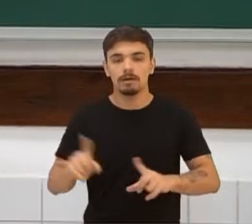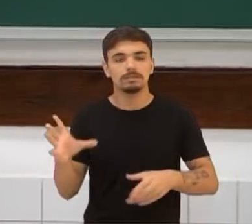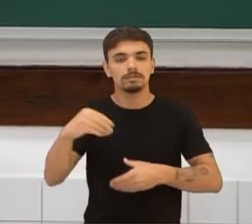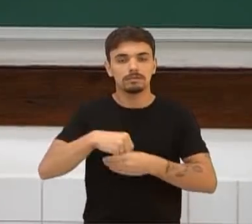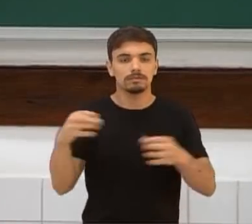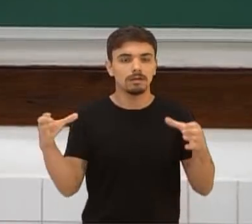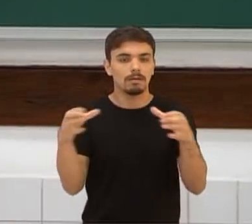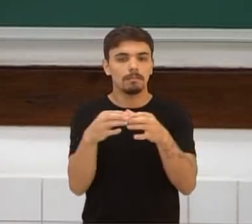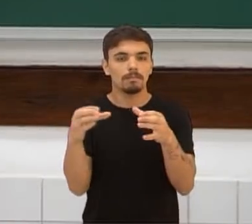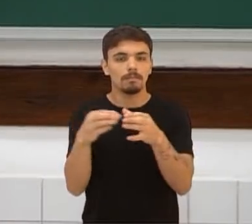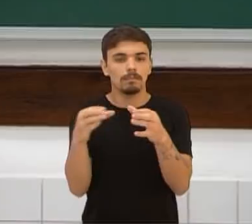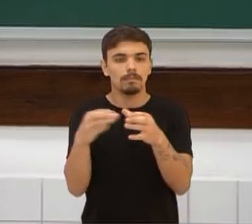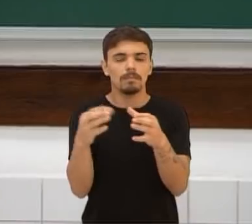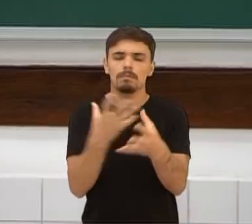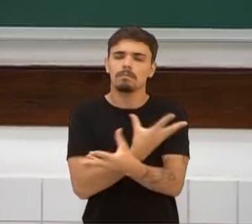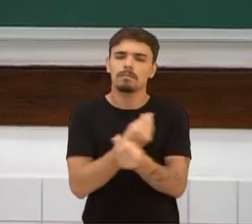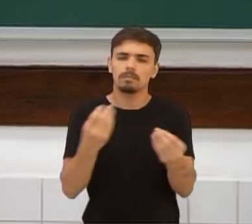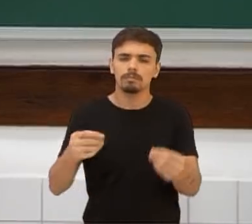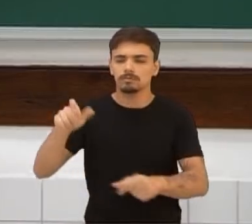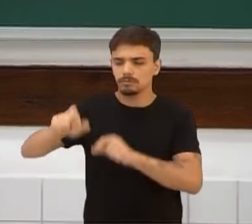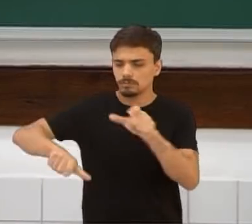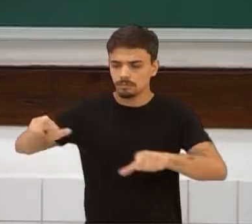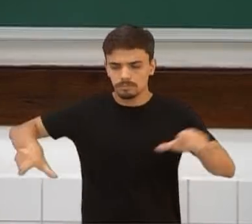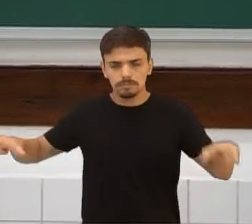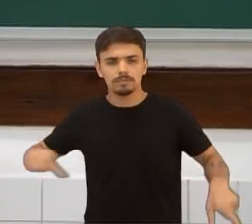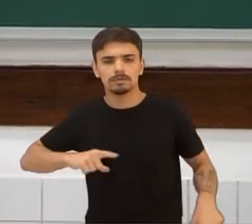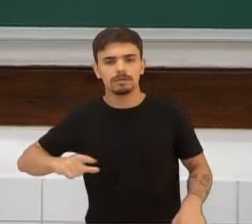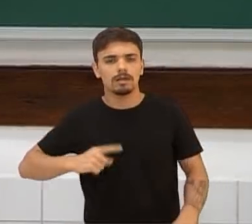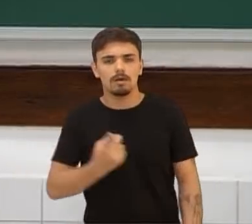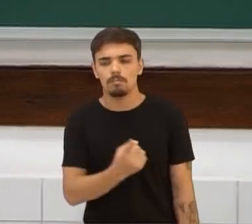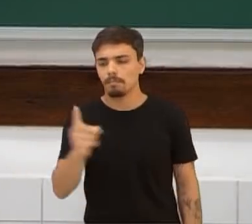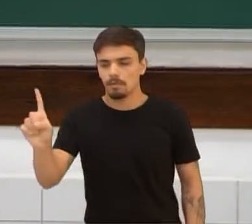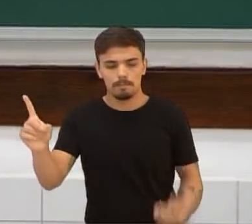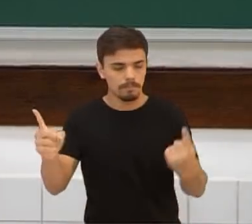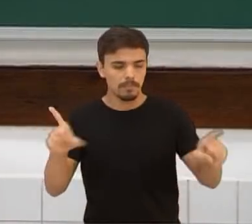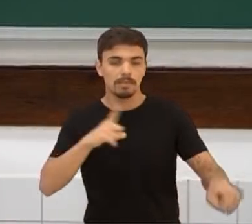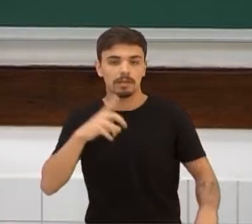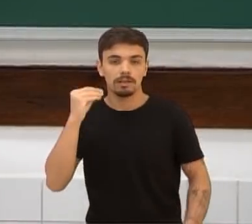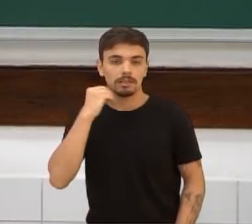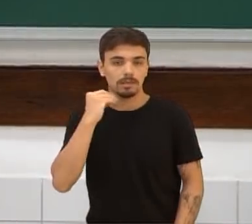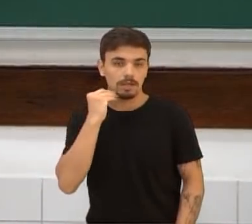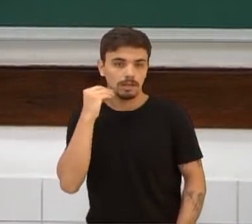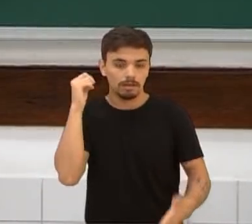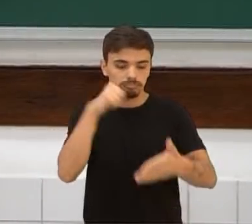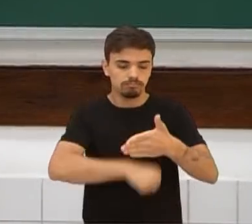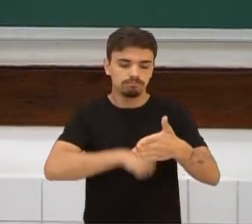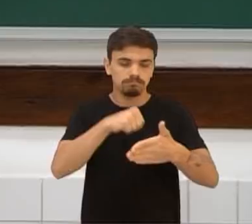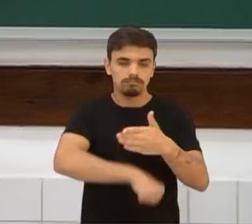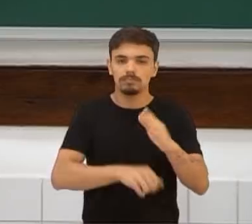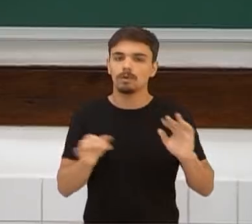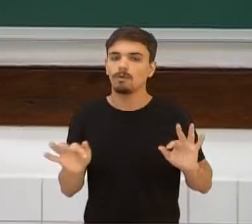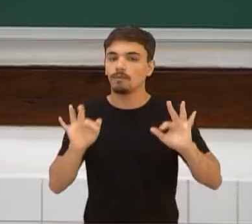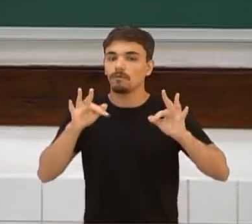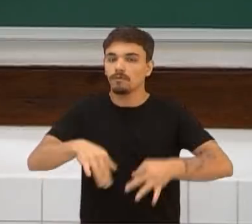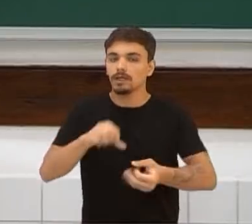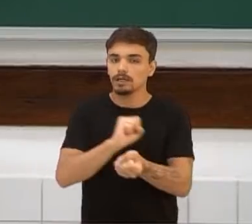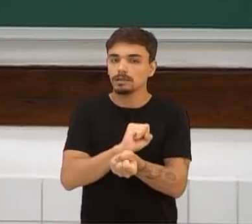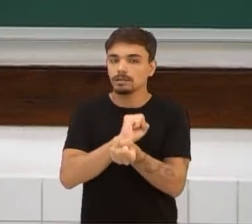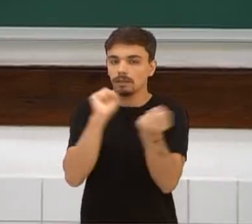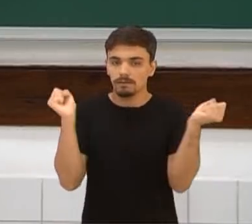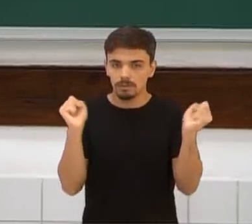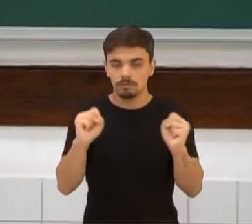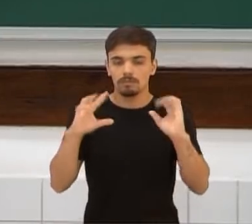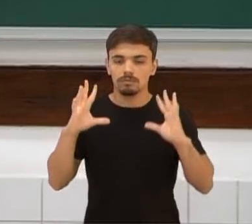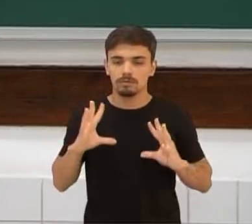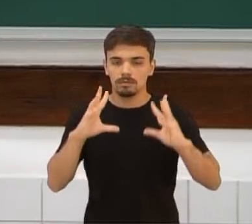pacote de vários sujeitos históricos, nós vamos ter vários indivíduos que vão tentar lutar pelo fim da escravidão. Todos